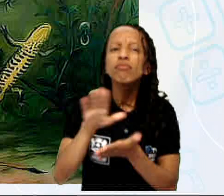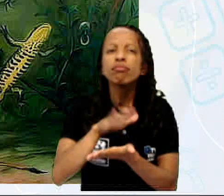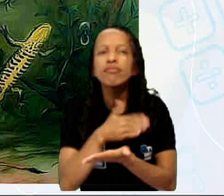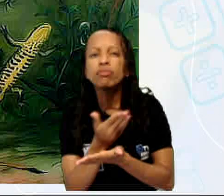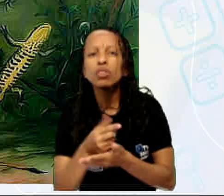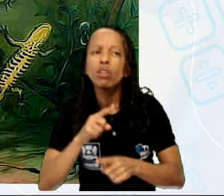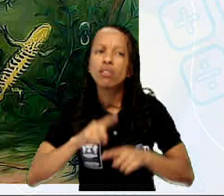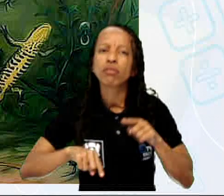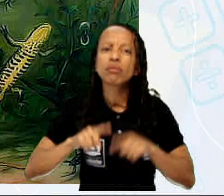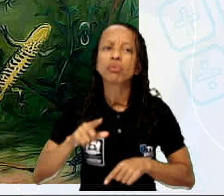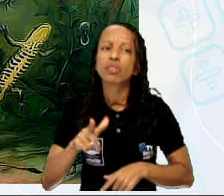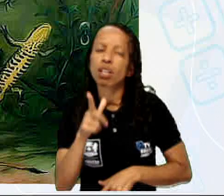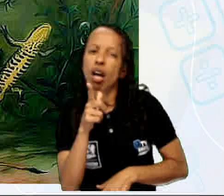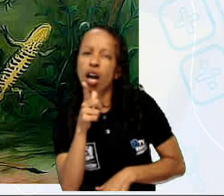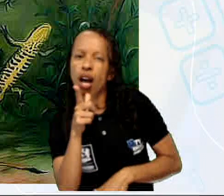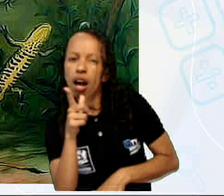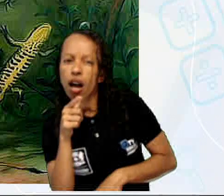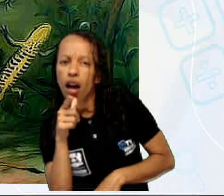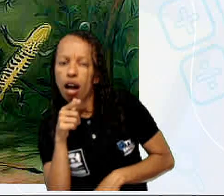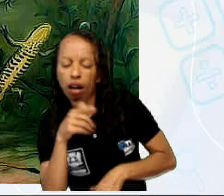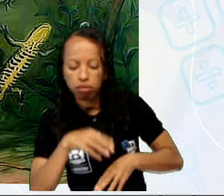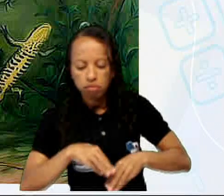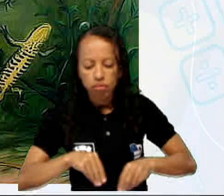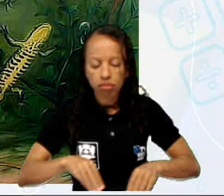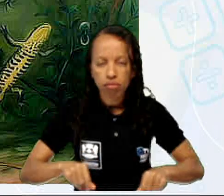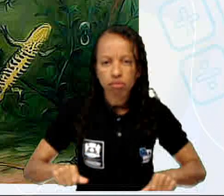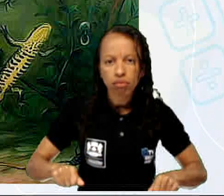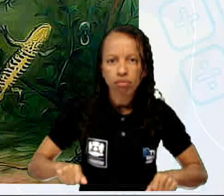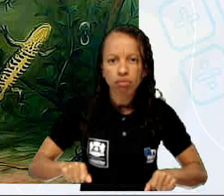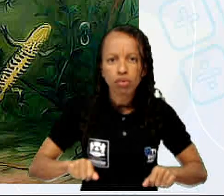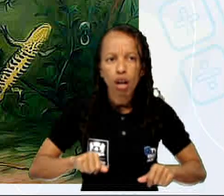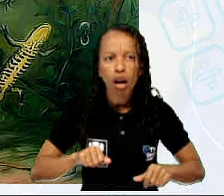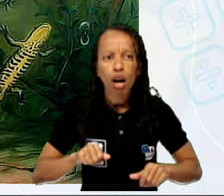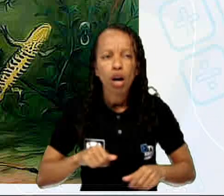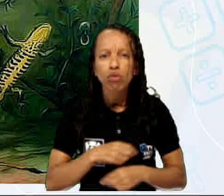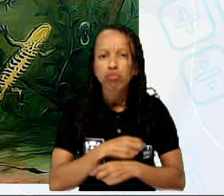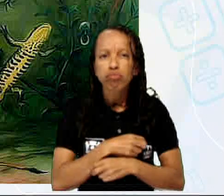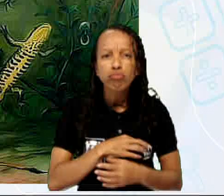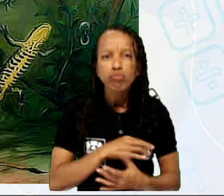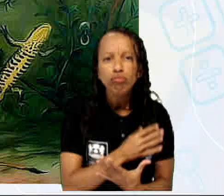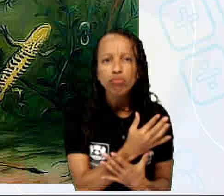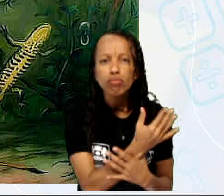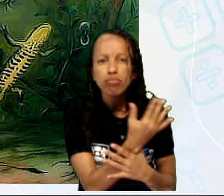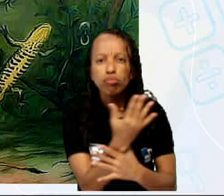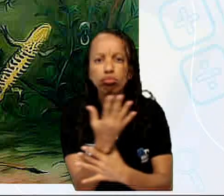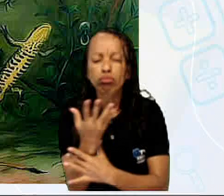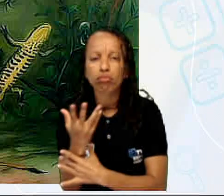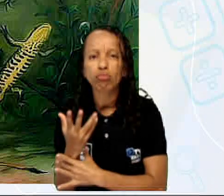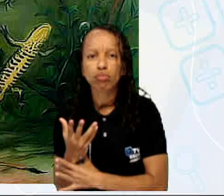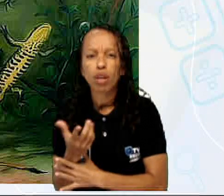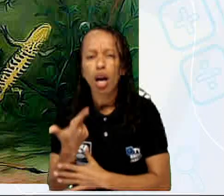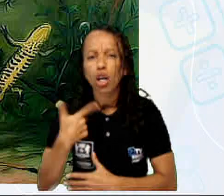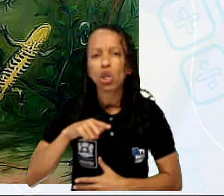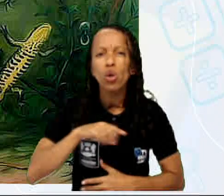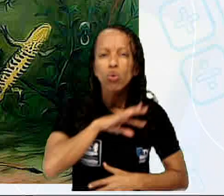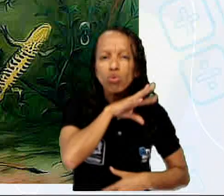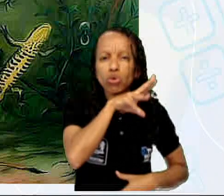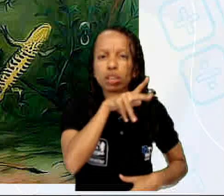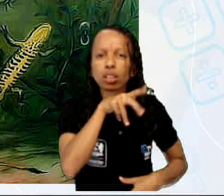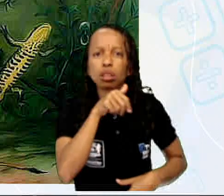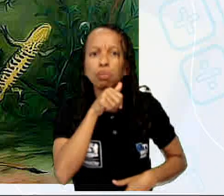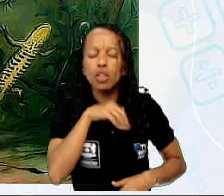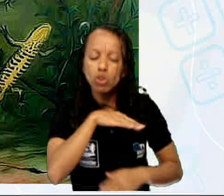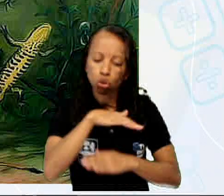A água, o solo, os vegetais e outros animais. Todos esses elementos,